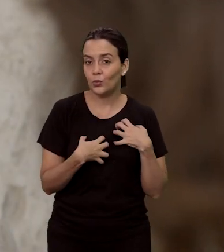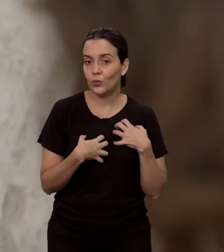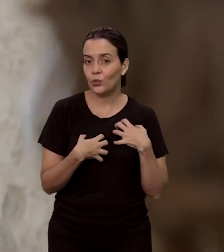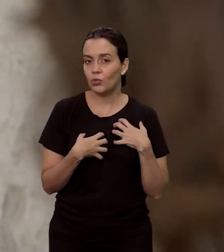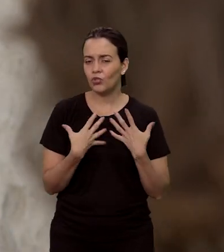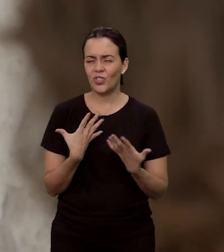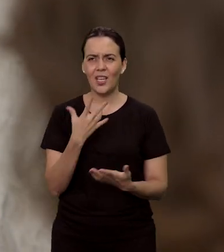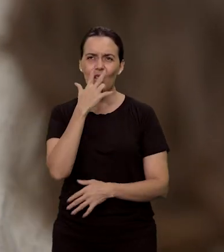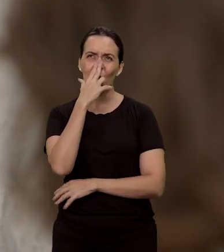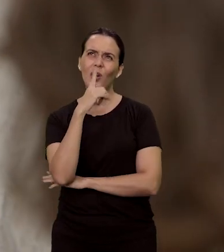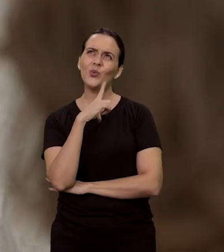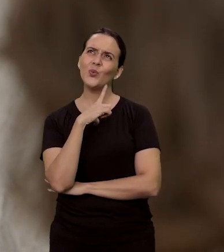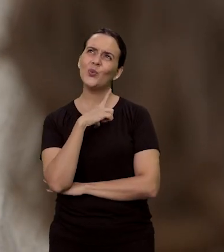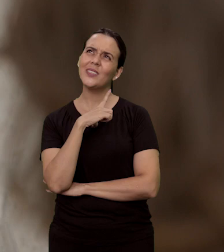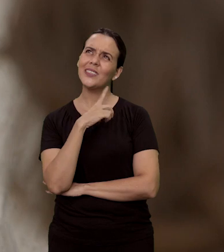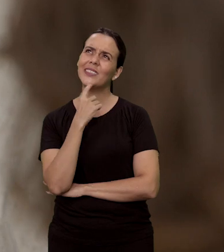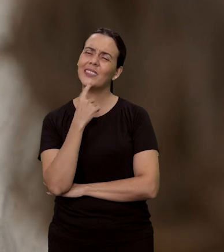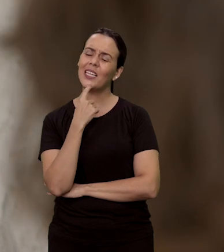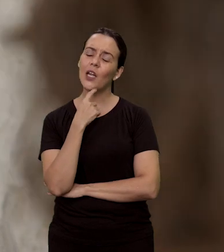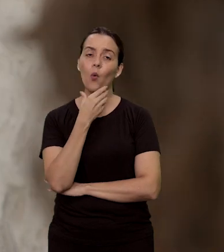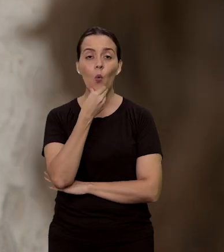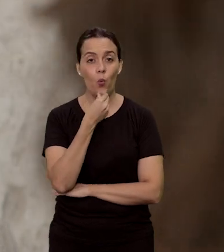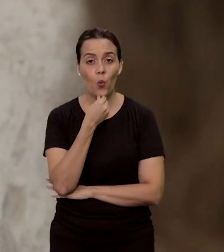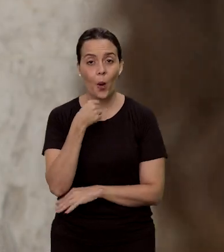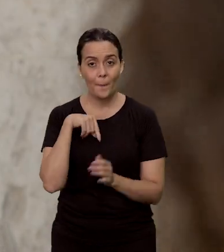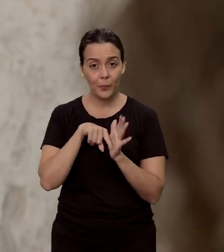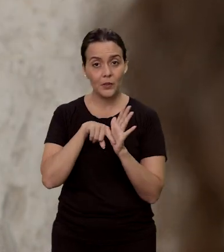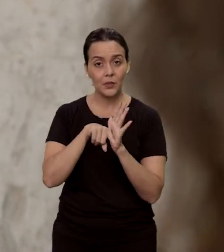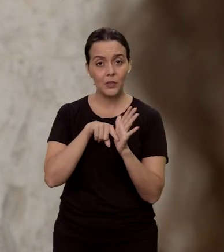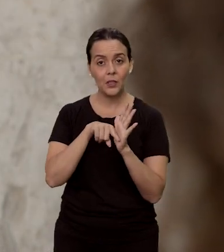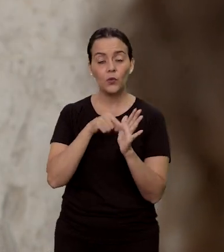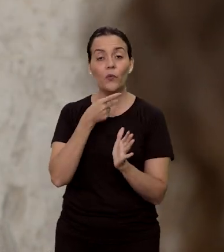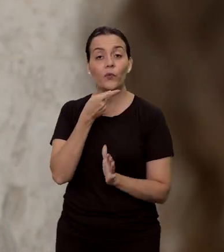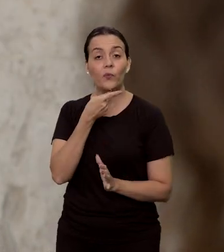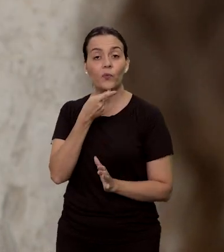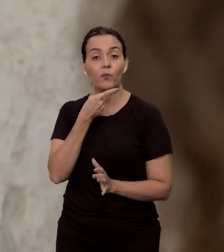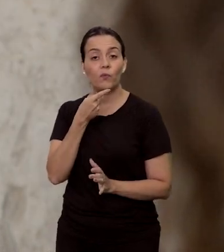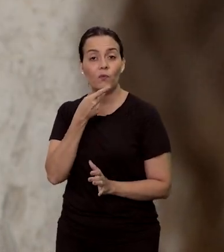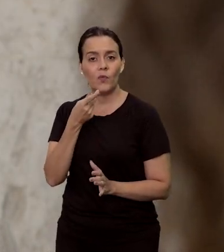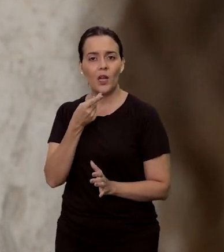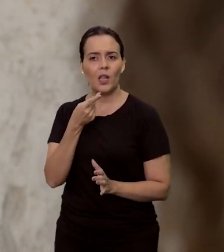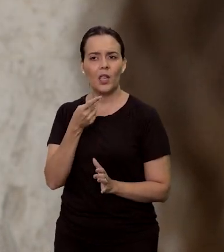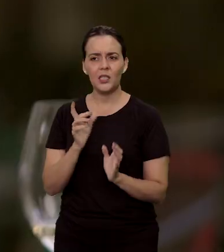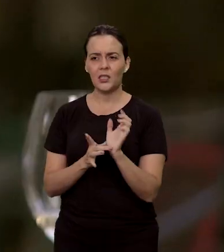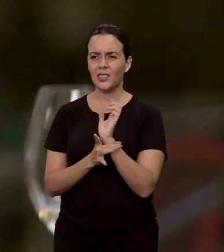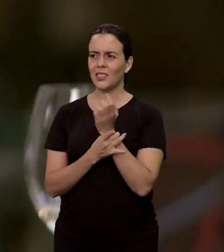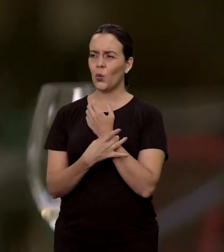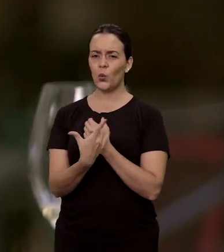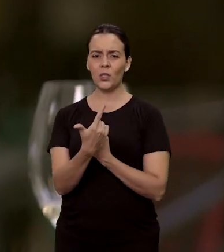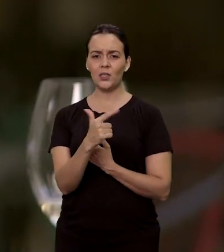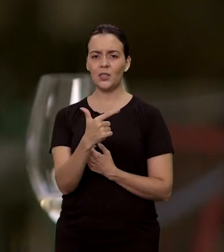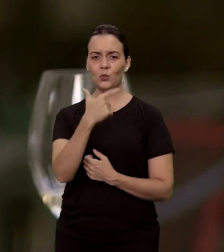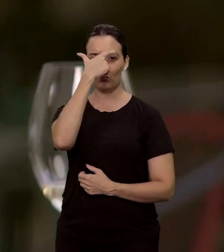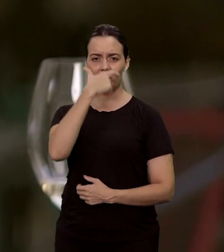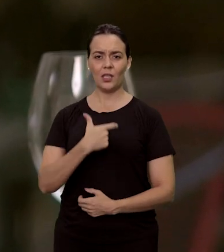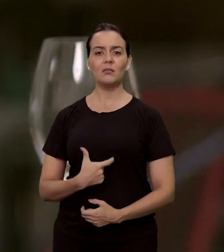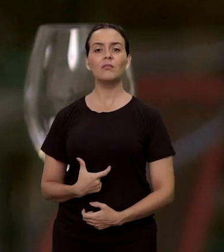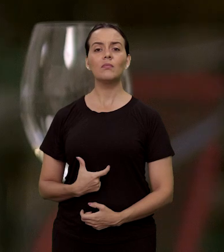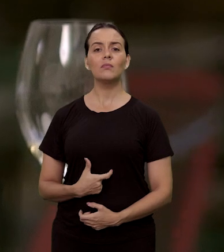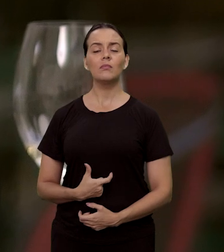um cara que fala muito bem sobre isso, que é o Bauman, né? O Bauman fala da insegurança existencial, né? E que ela está muito